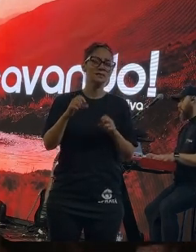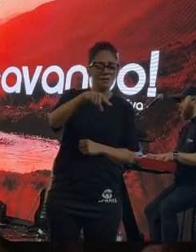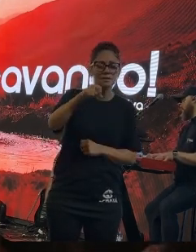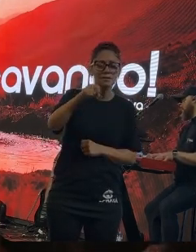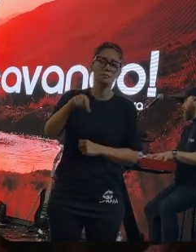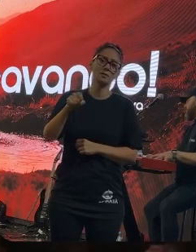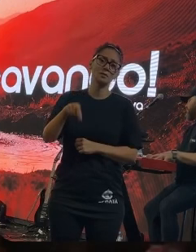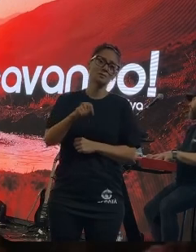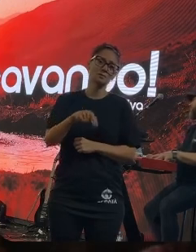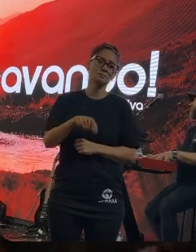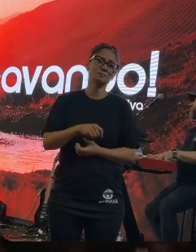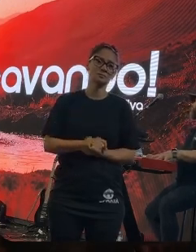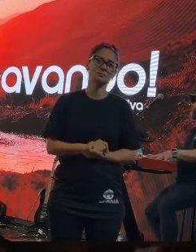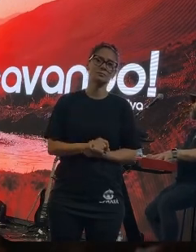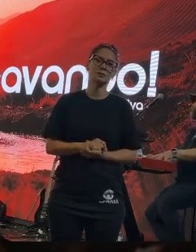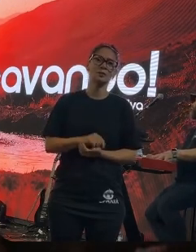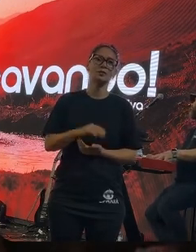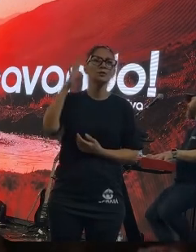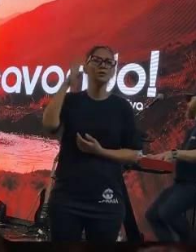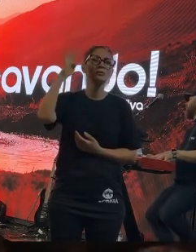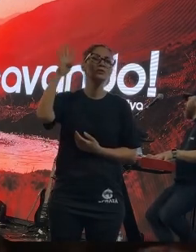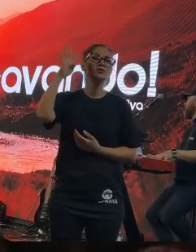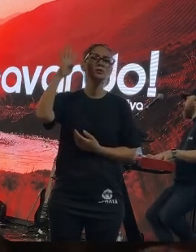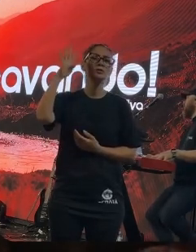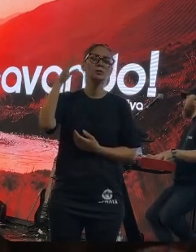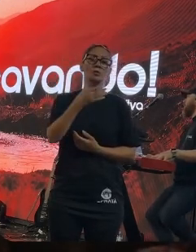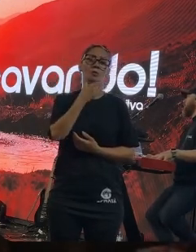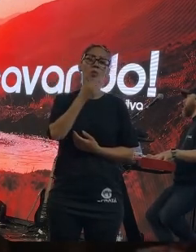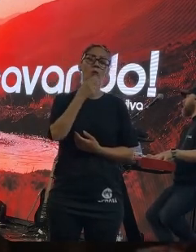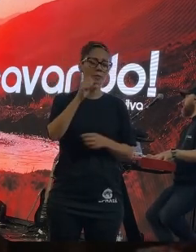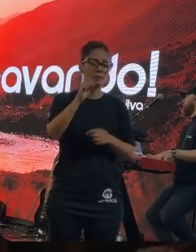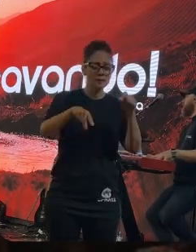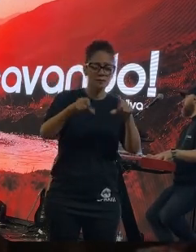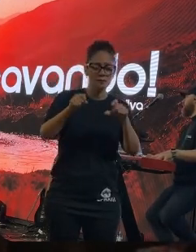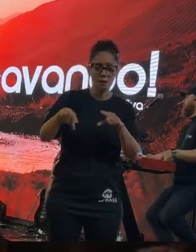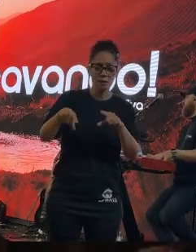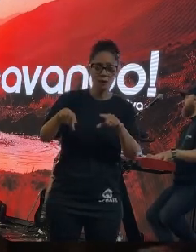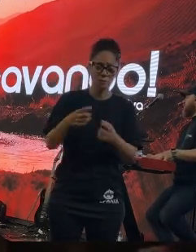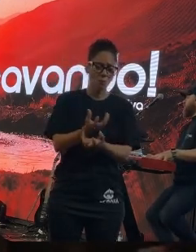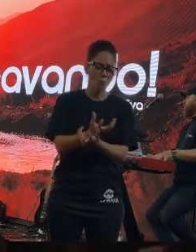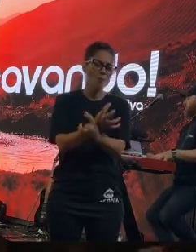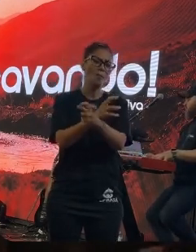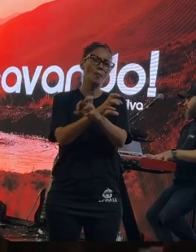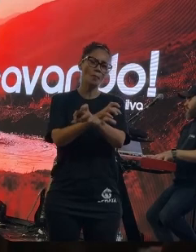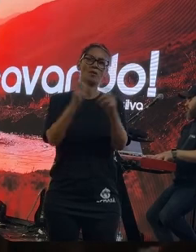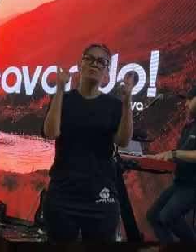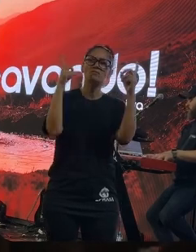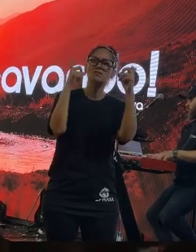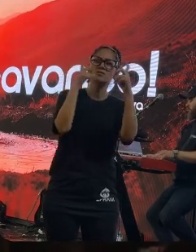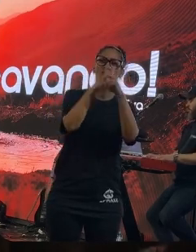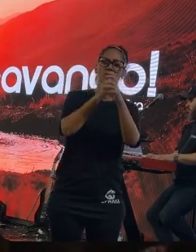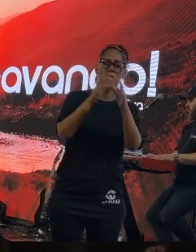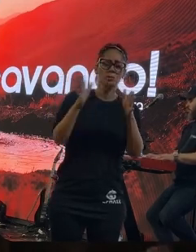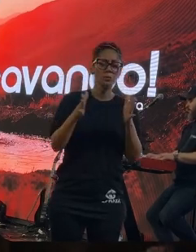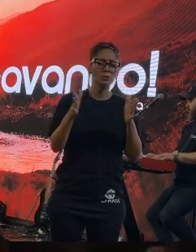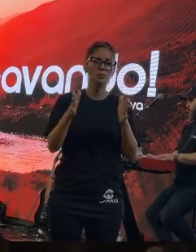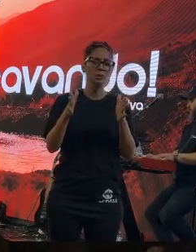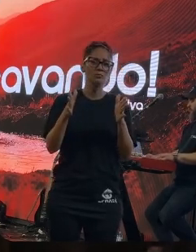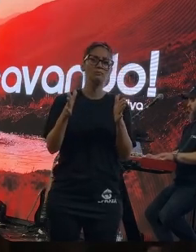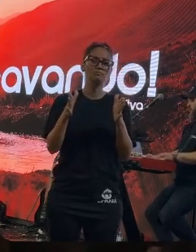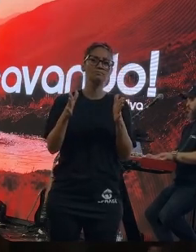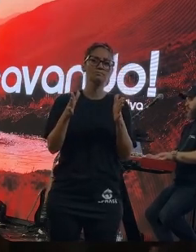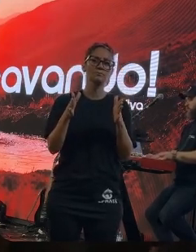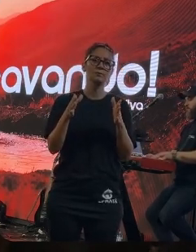semeando. E eu imagino, porque Isaac está semeando numa terra seca, numa terra difícil, em um ambiente